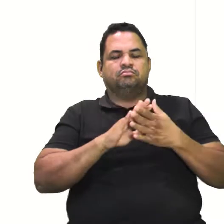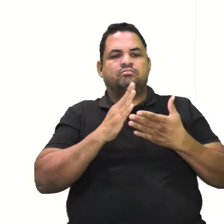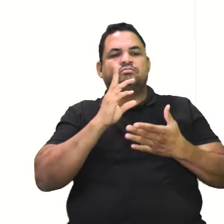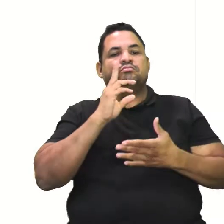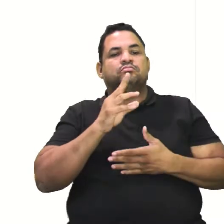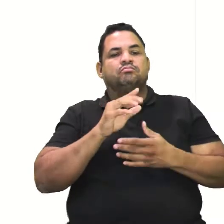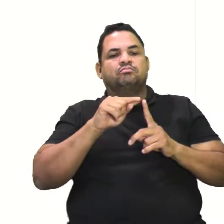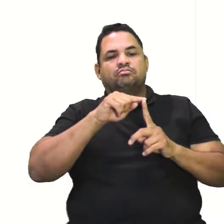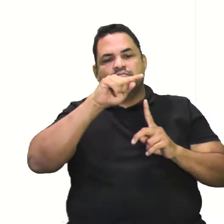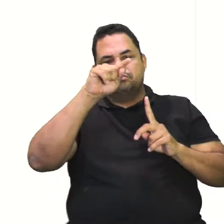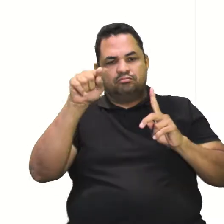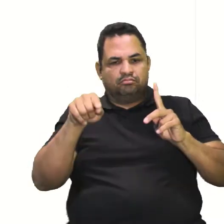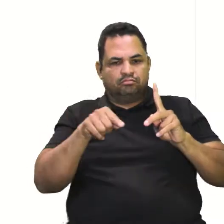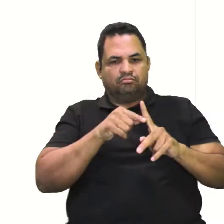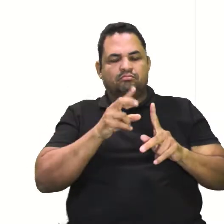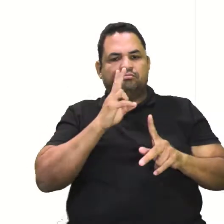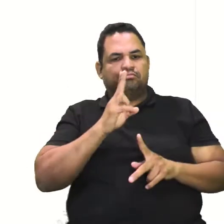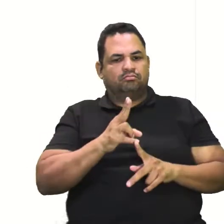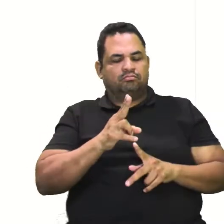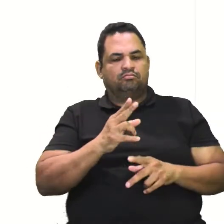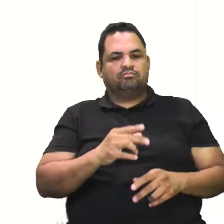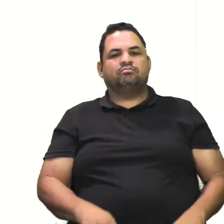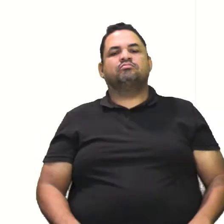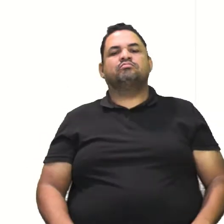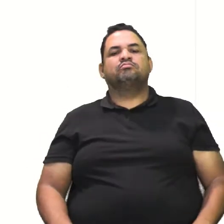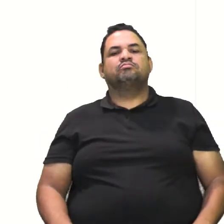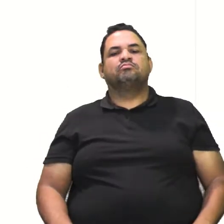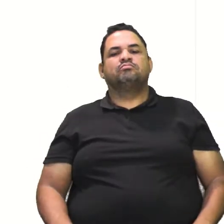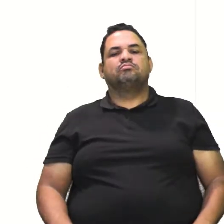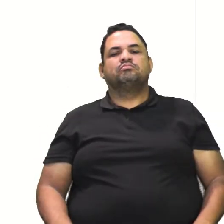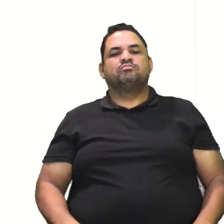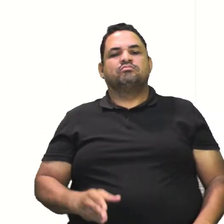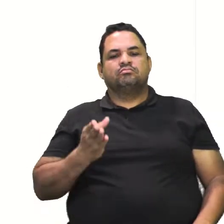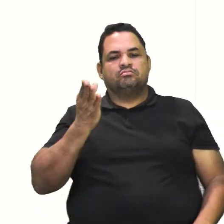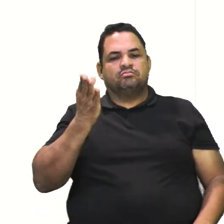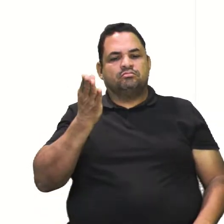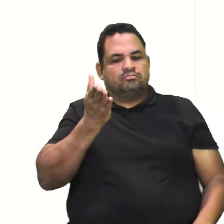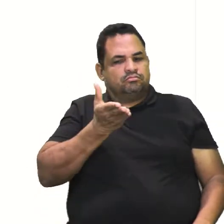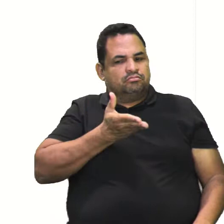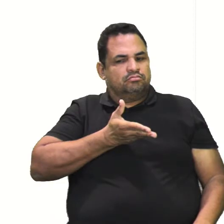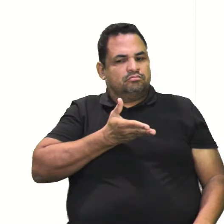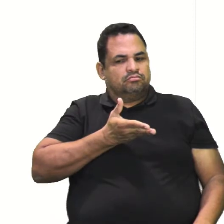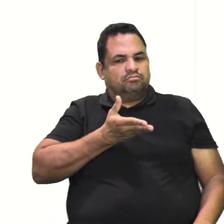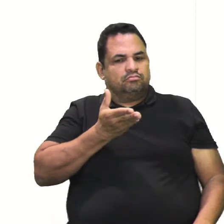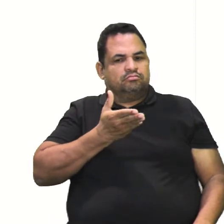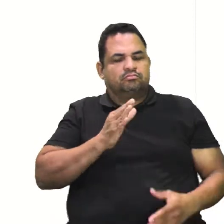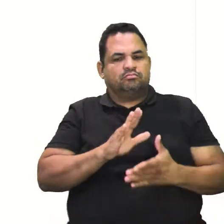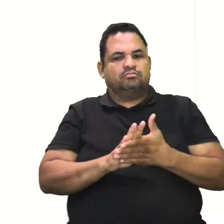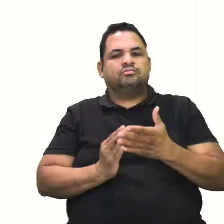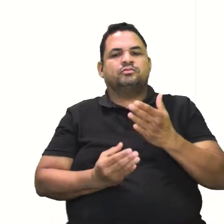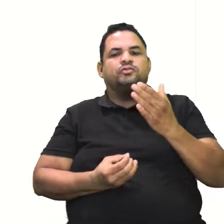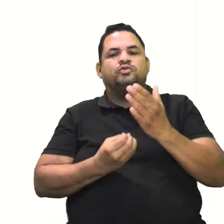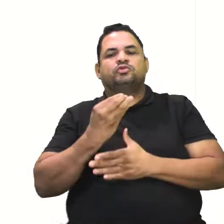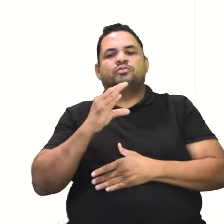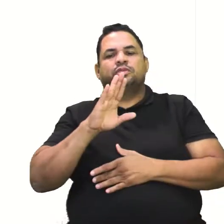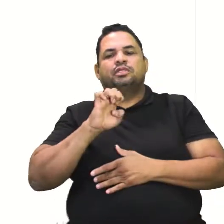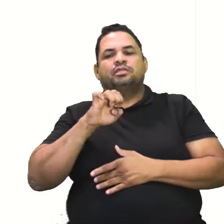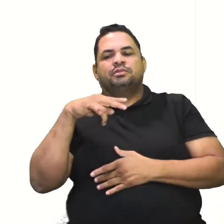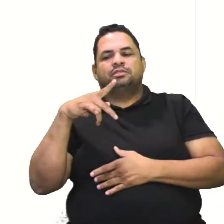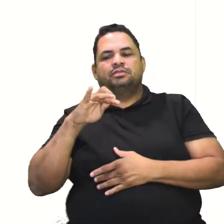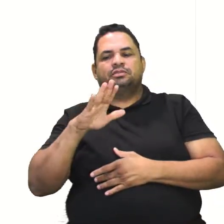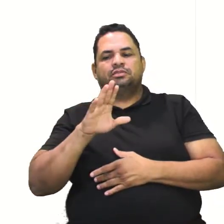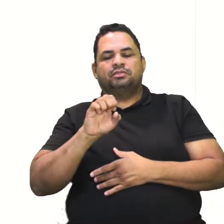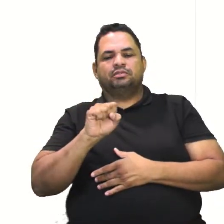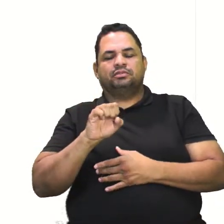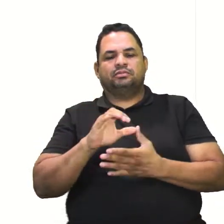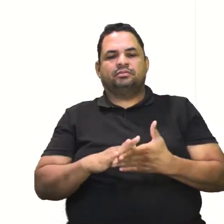figura igual à da base. Que é a circunferência. Beleza. Depois a gente teve um cortezinho um pouco mais inclinadinho quadradinho ali, onde gera uma